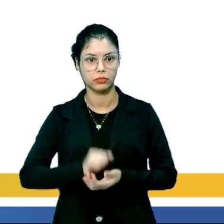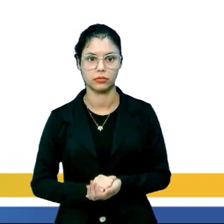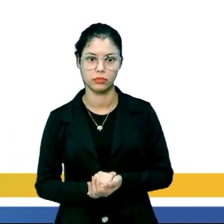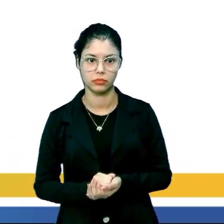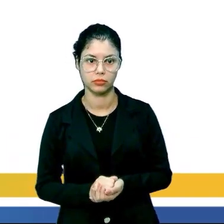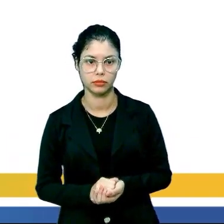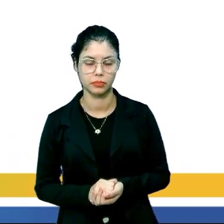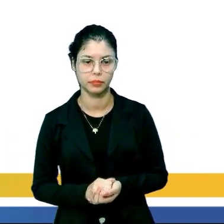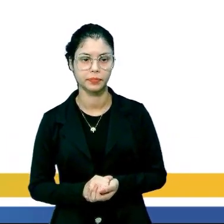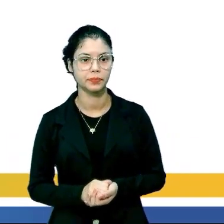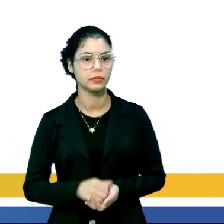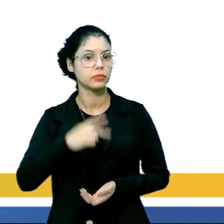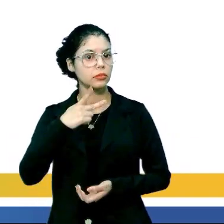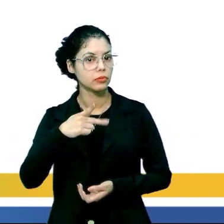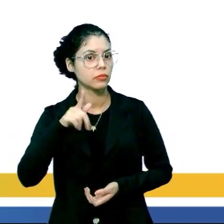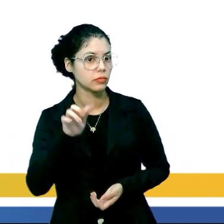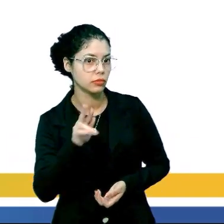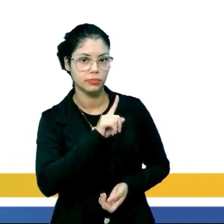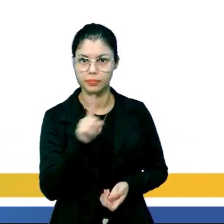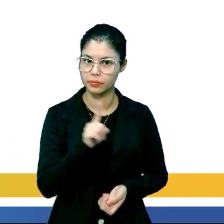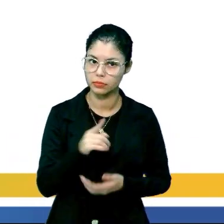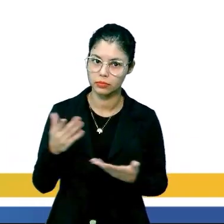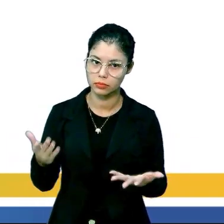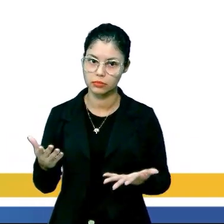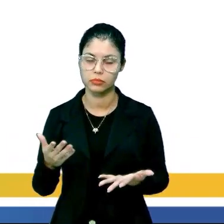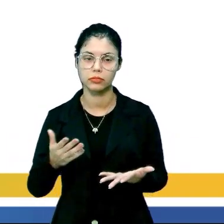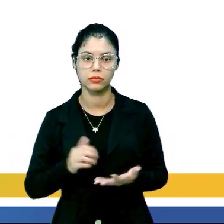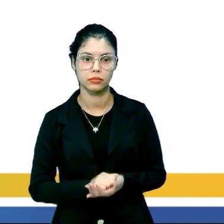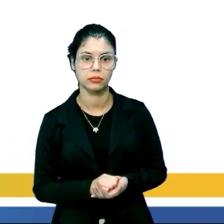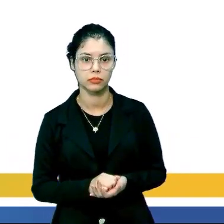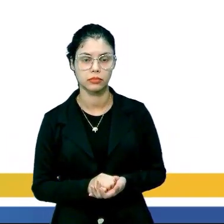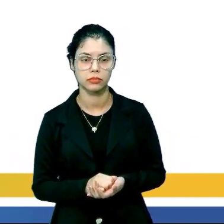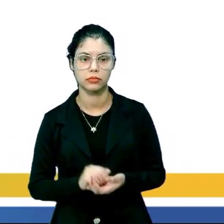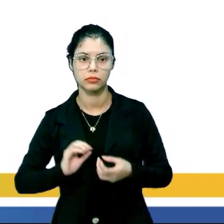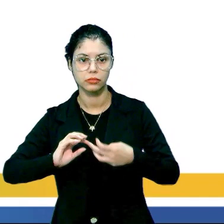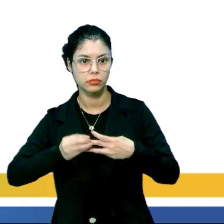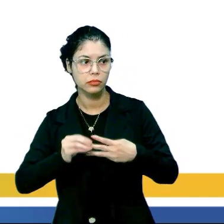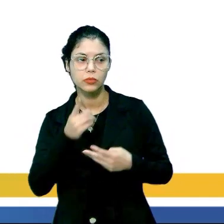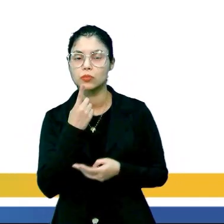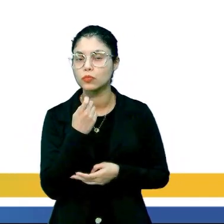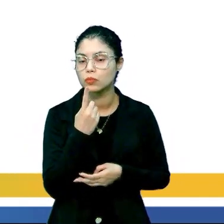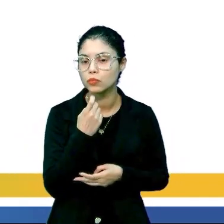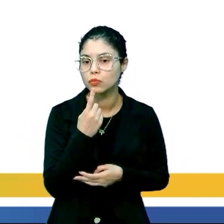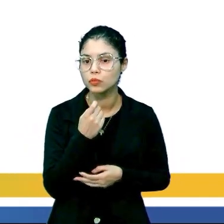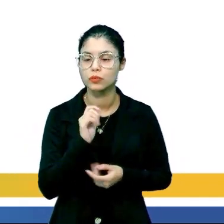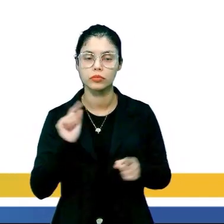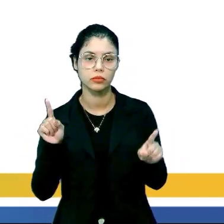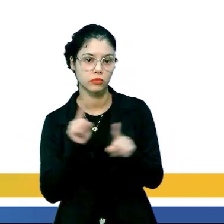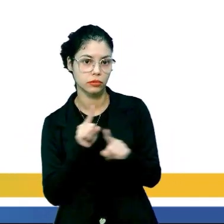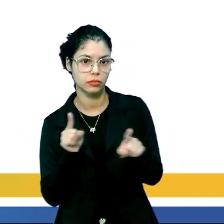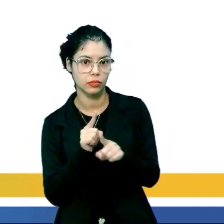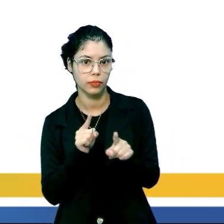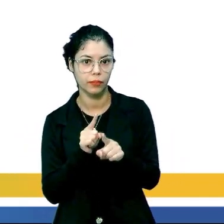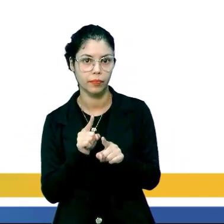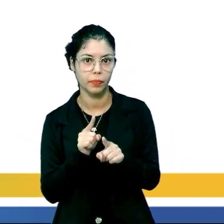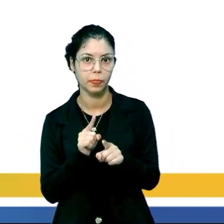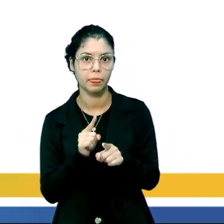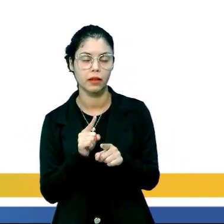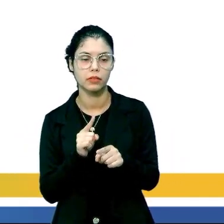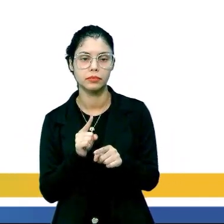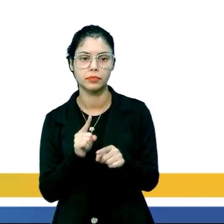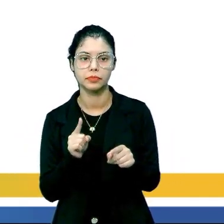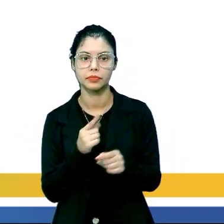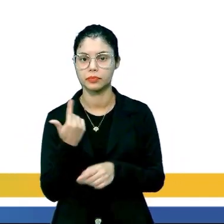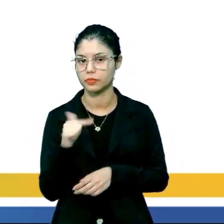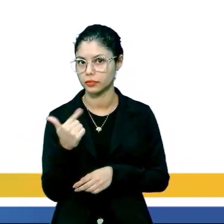das células? Não, né? As glóbulos vermelhos, pessoal, eles são anucleados, tá? Eles